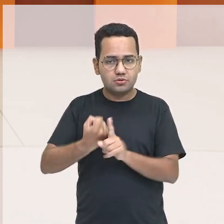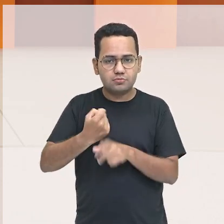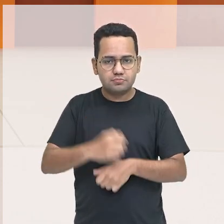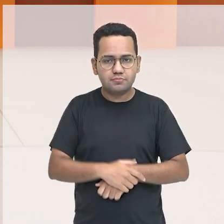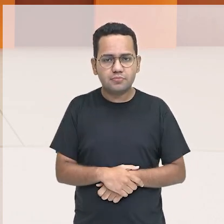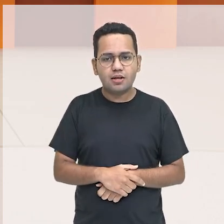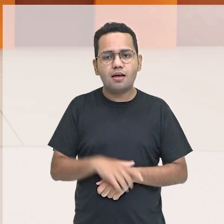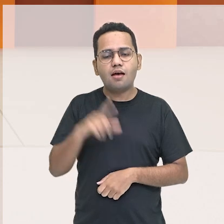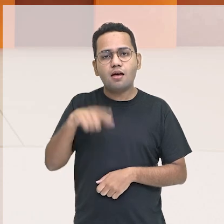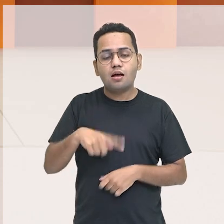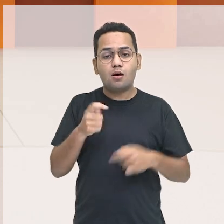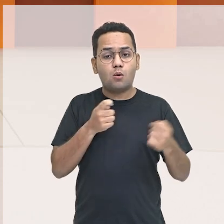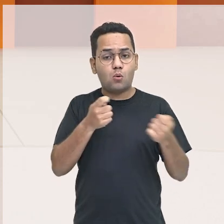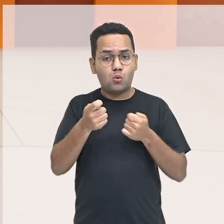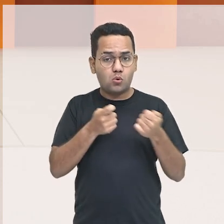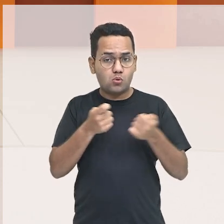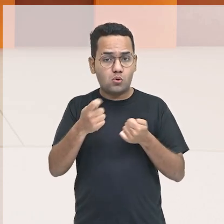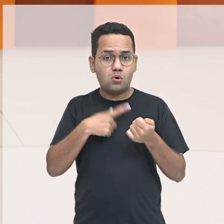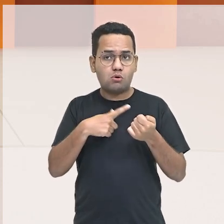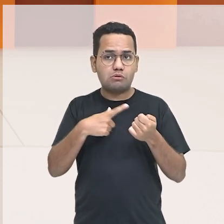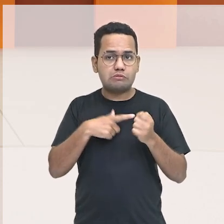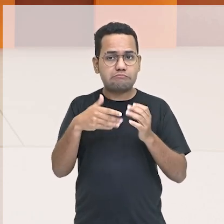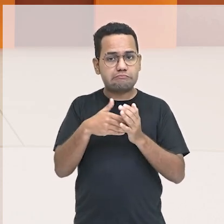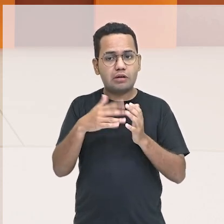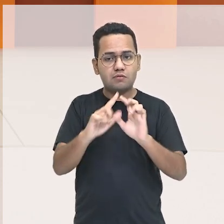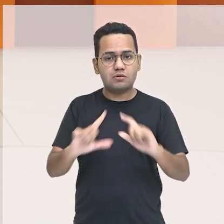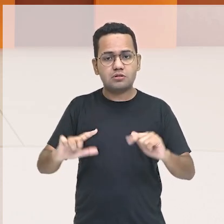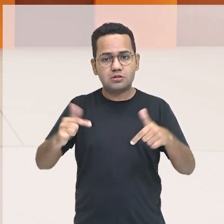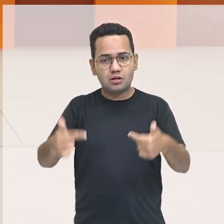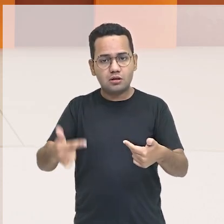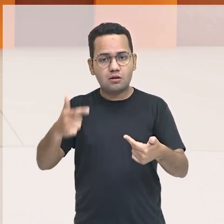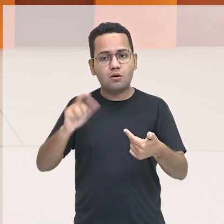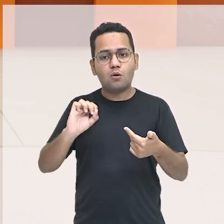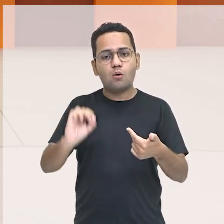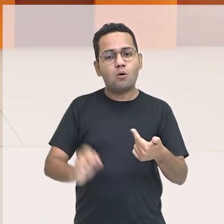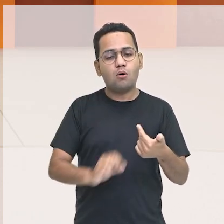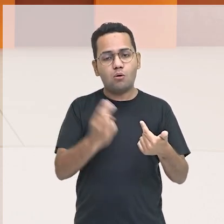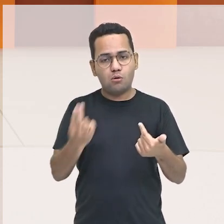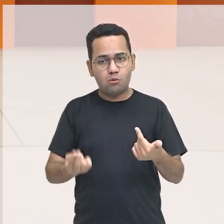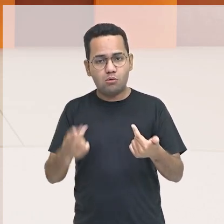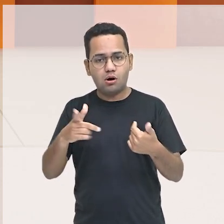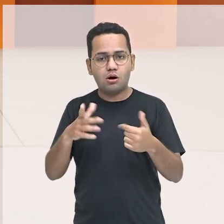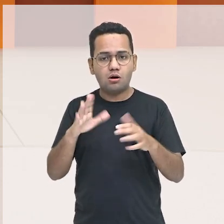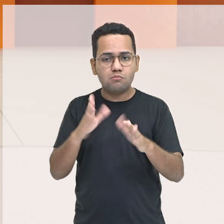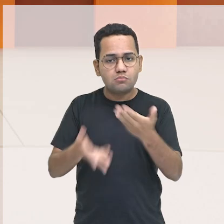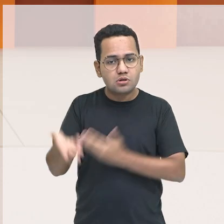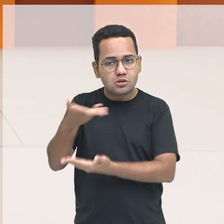ações e as interações sociais seguindo parâmetros